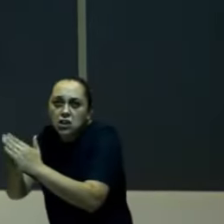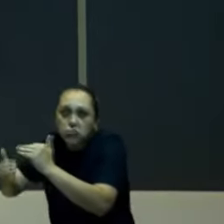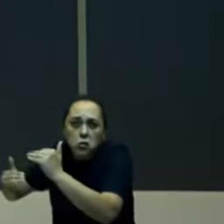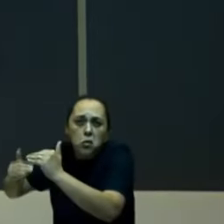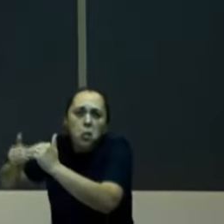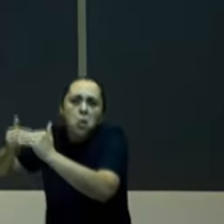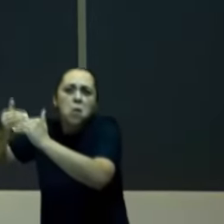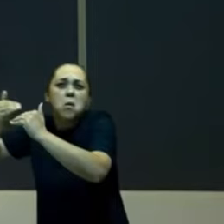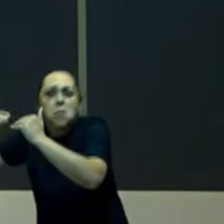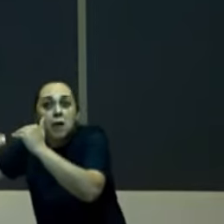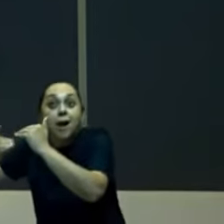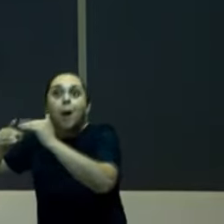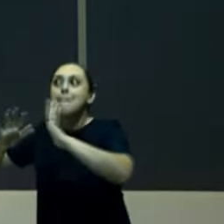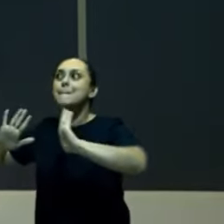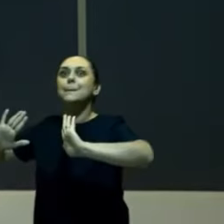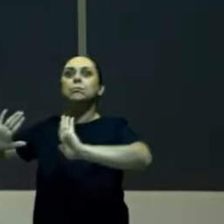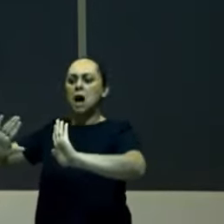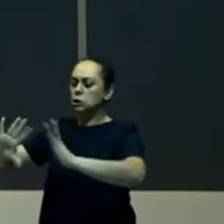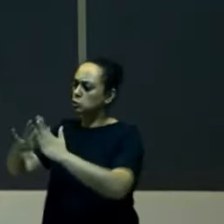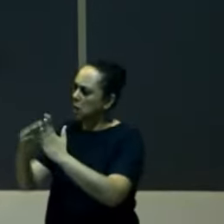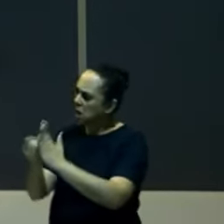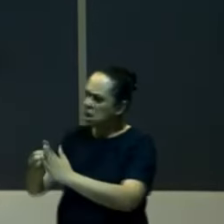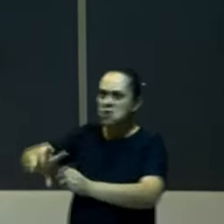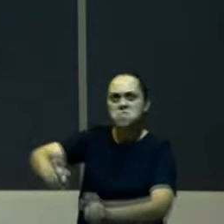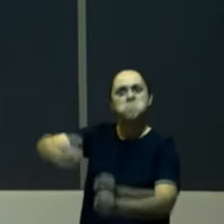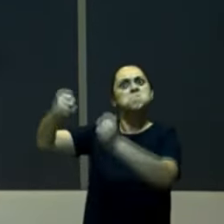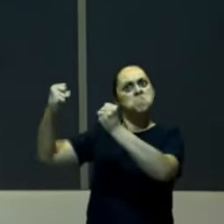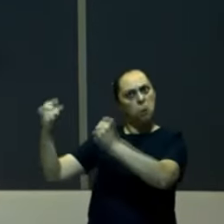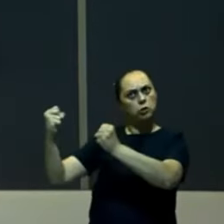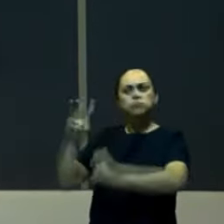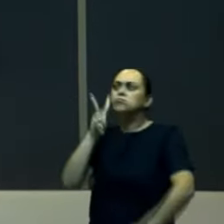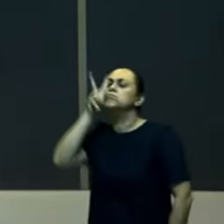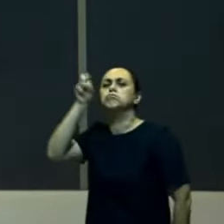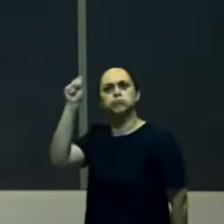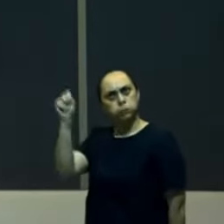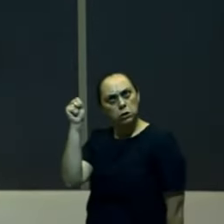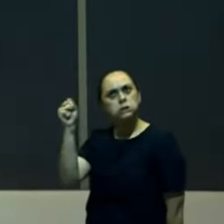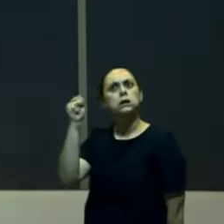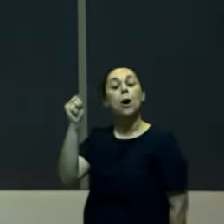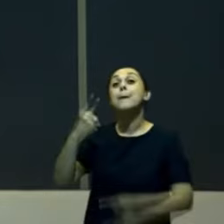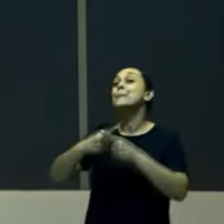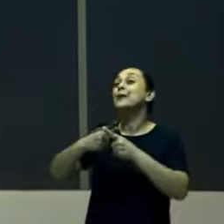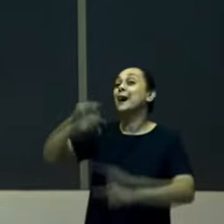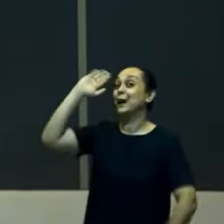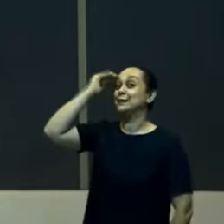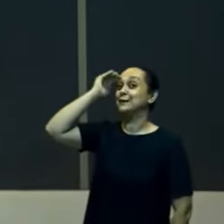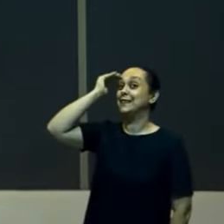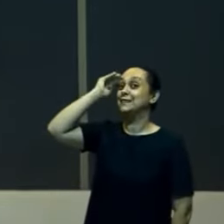como uma forma mais organizada de igreja, a cultura de oferta missionária,